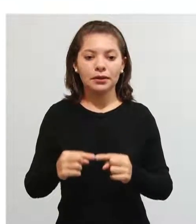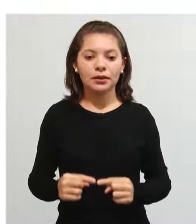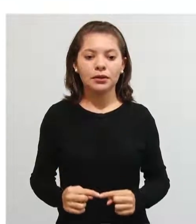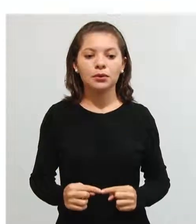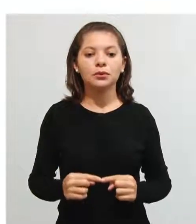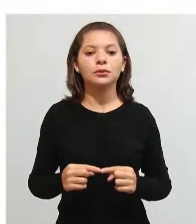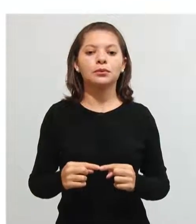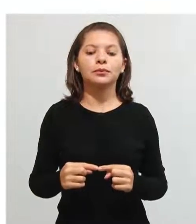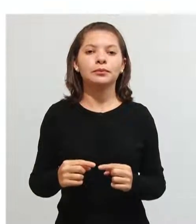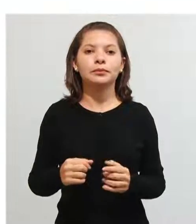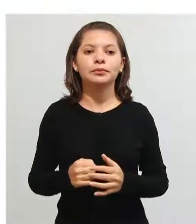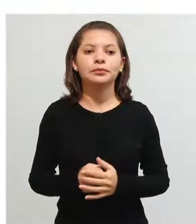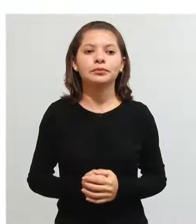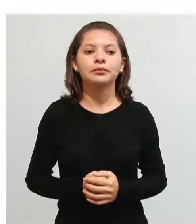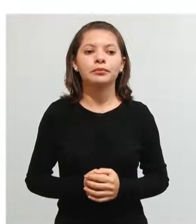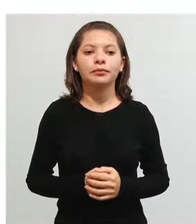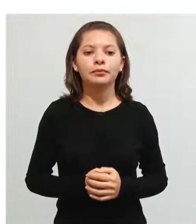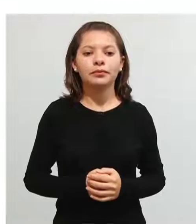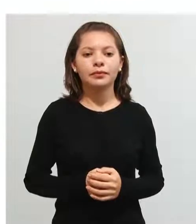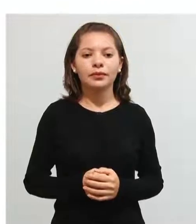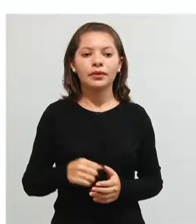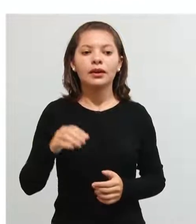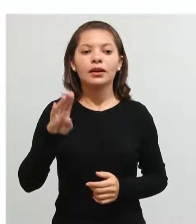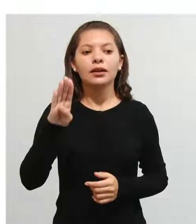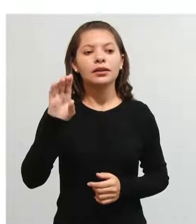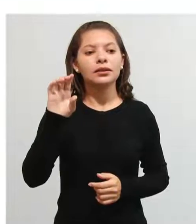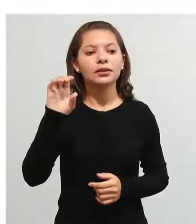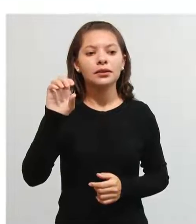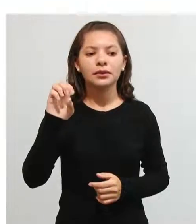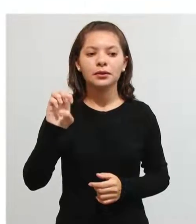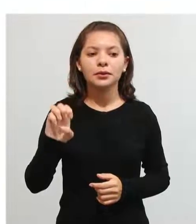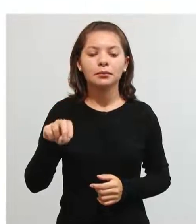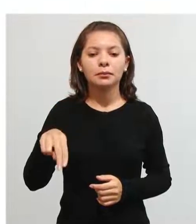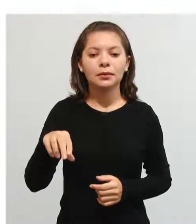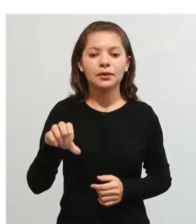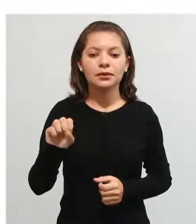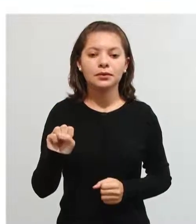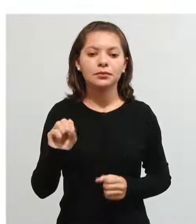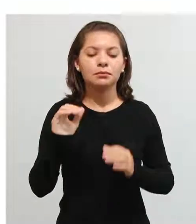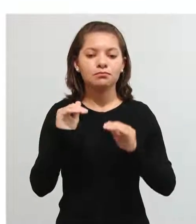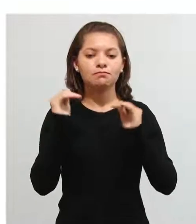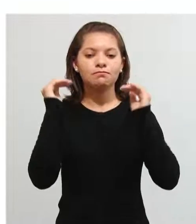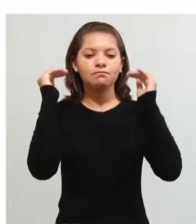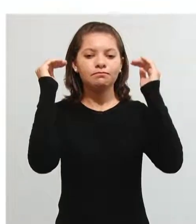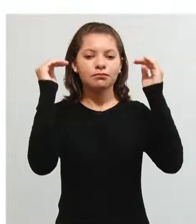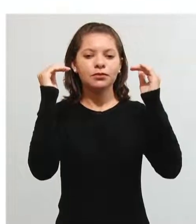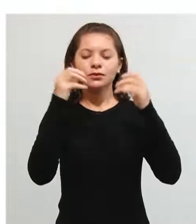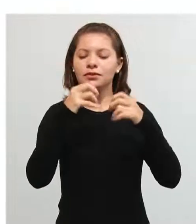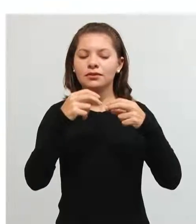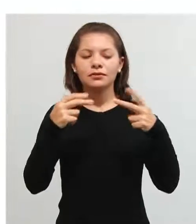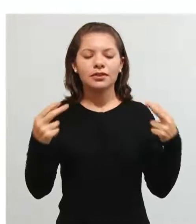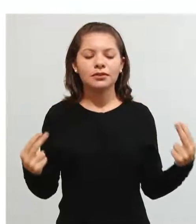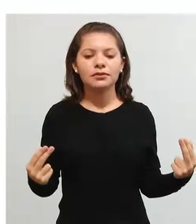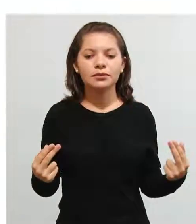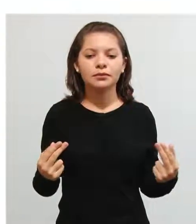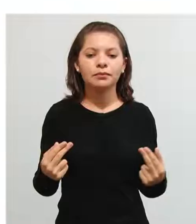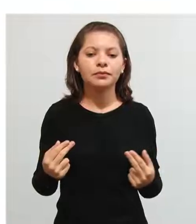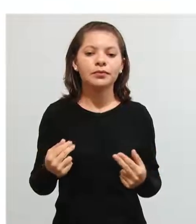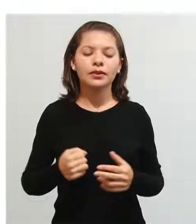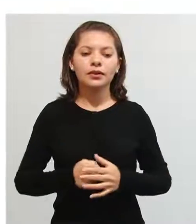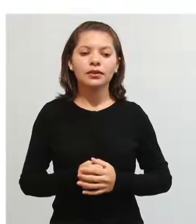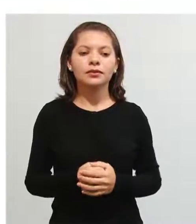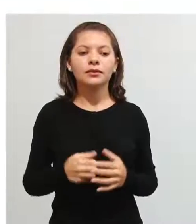de indisponibilidade de bens públicos, supremacia do interesse público, dentre outros, tá? Quando a gente